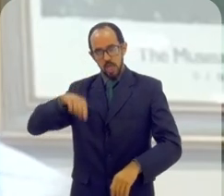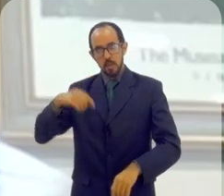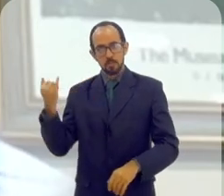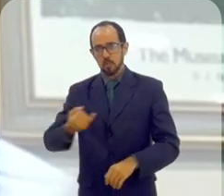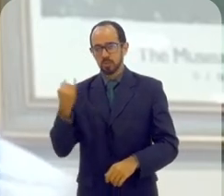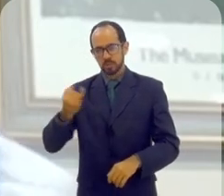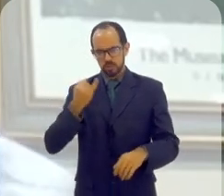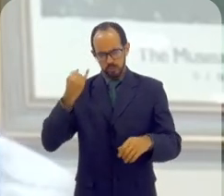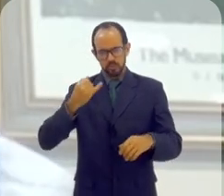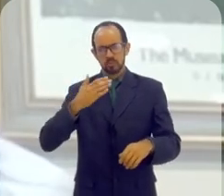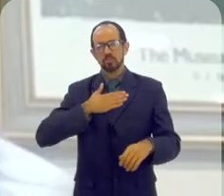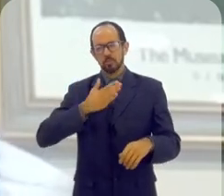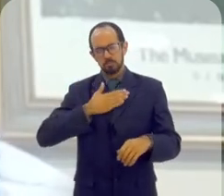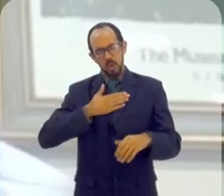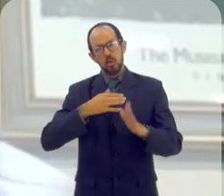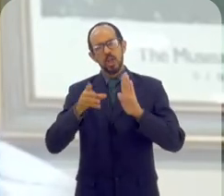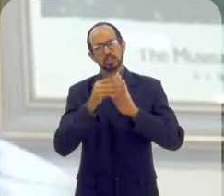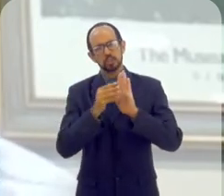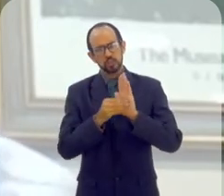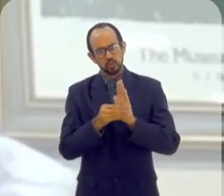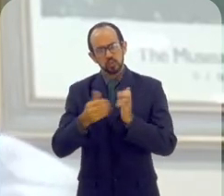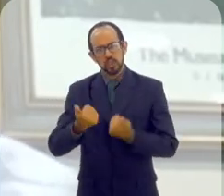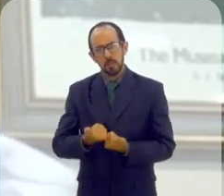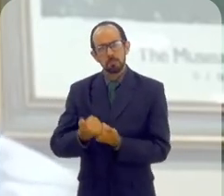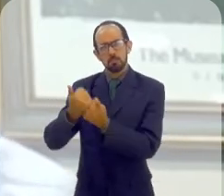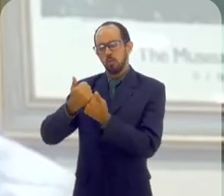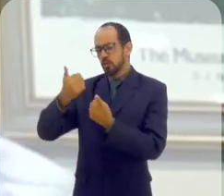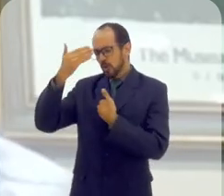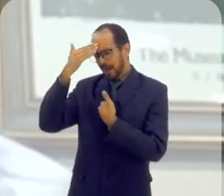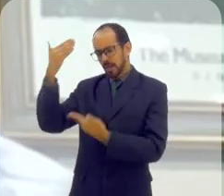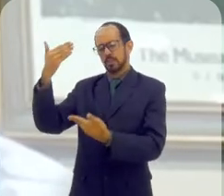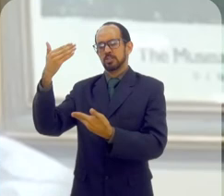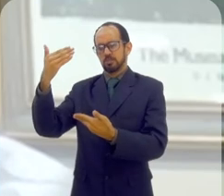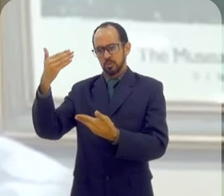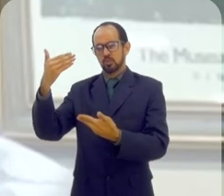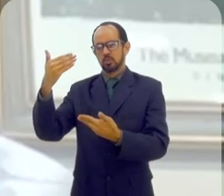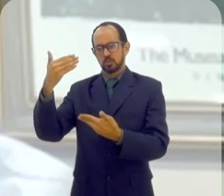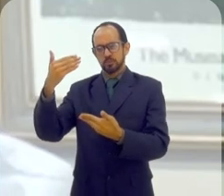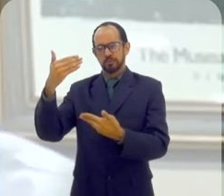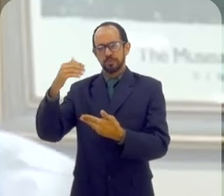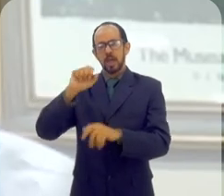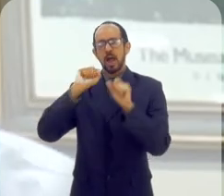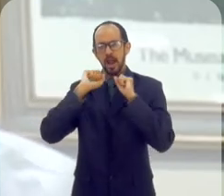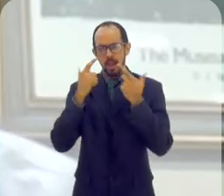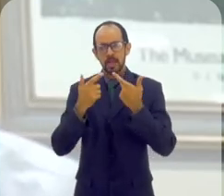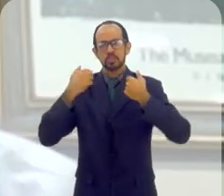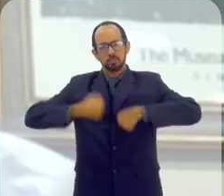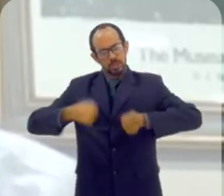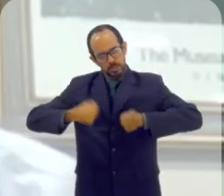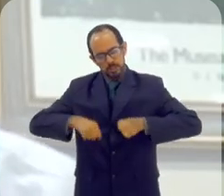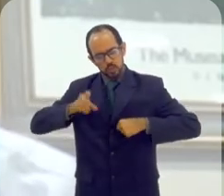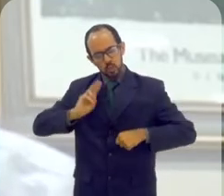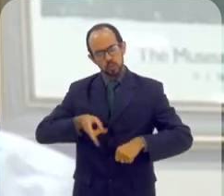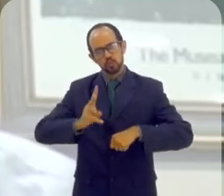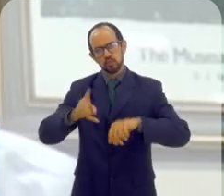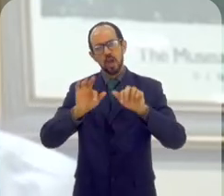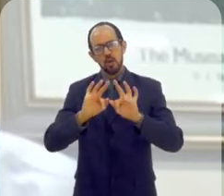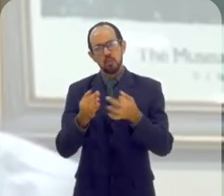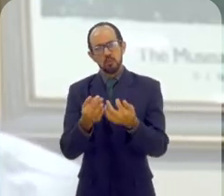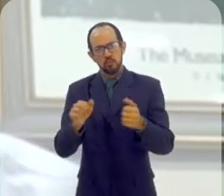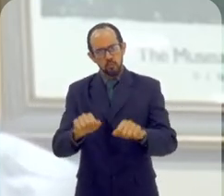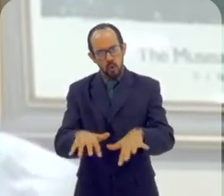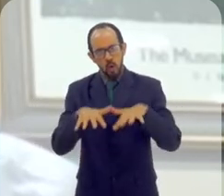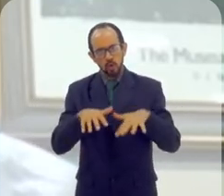ele é importantíssimo eu quero deixar aqui o meu registro o meu apoio eu agradecimento alérgica precisa